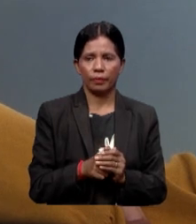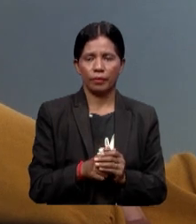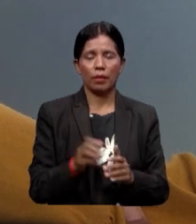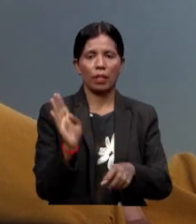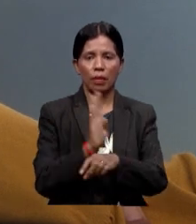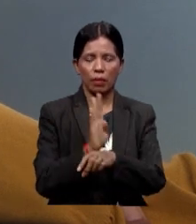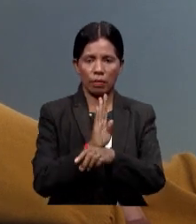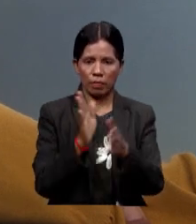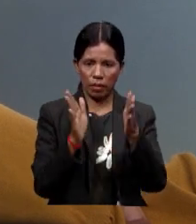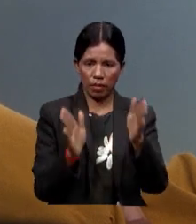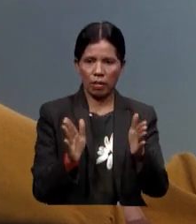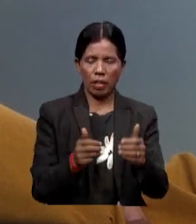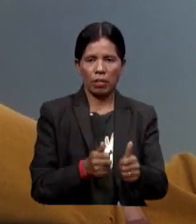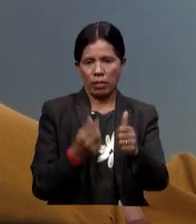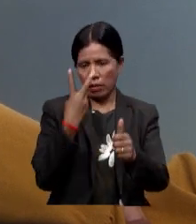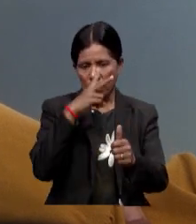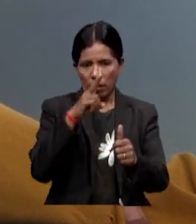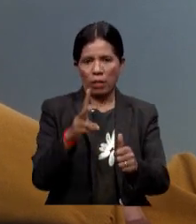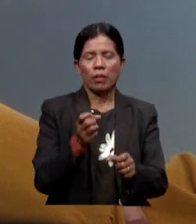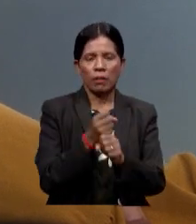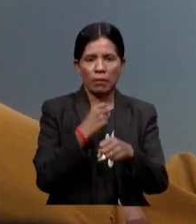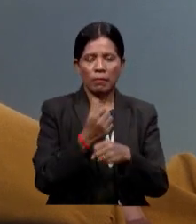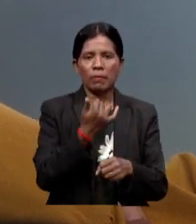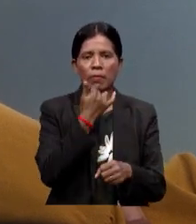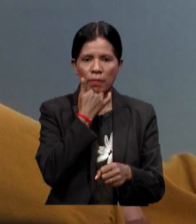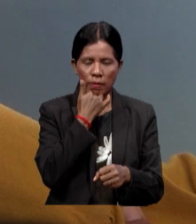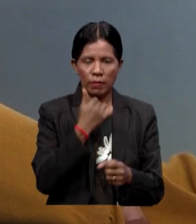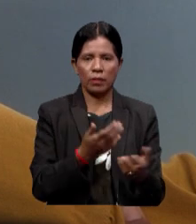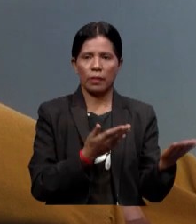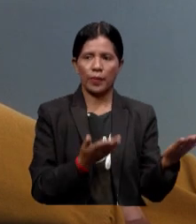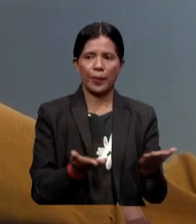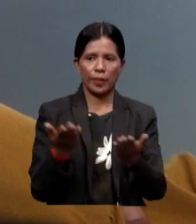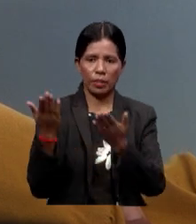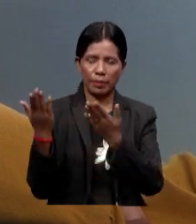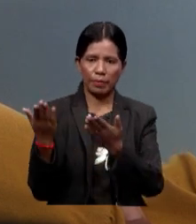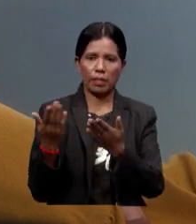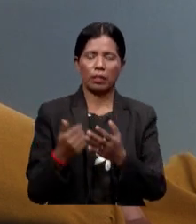negociante nebe que turni haré halo sala, né? Lori ba ia,